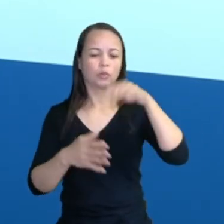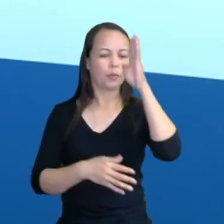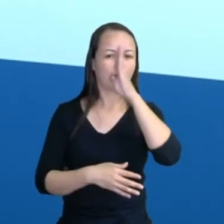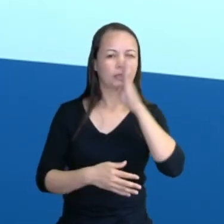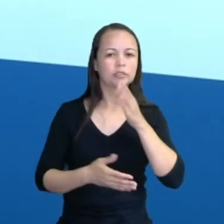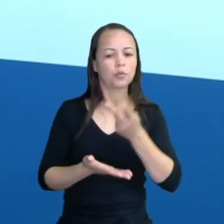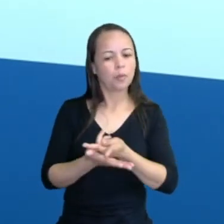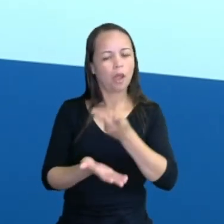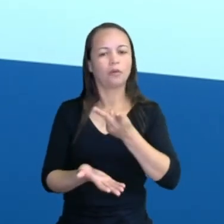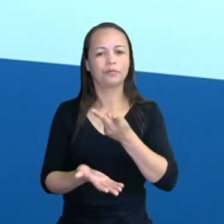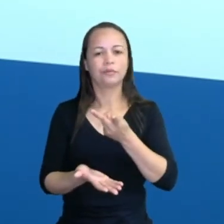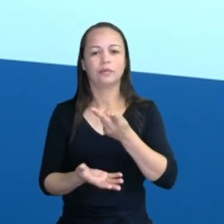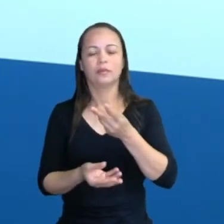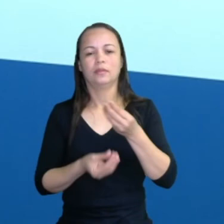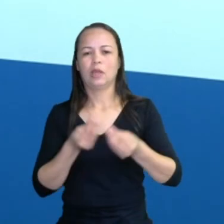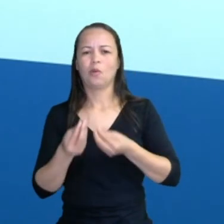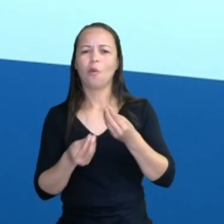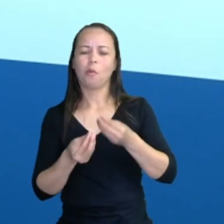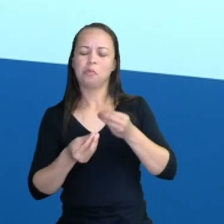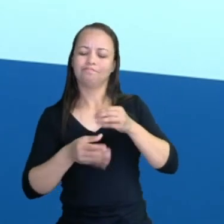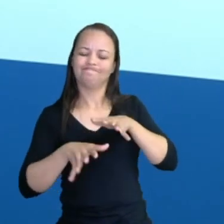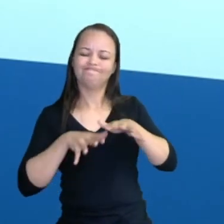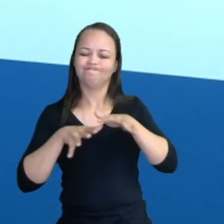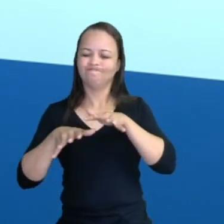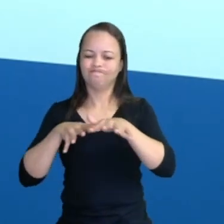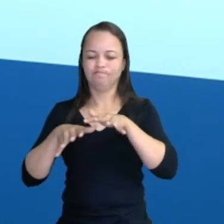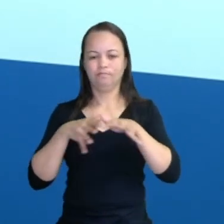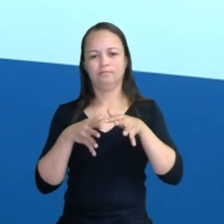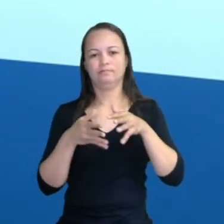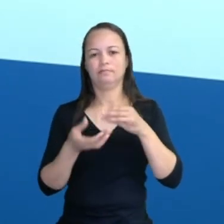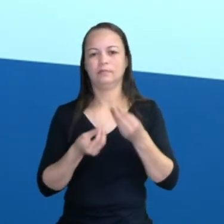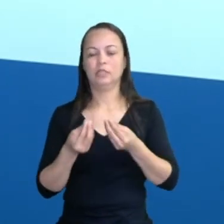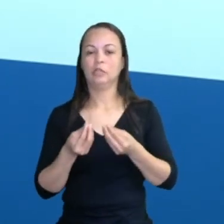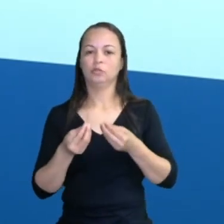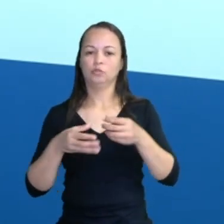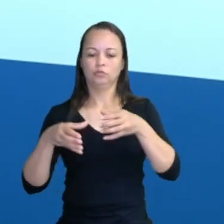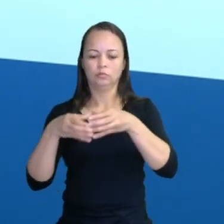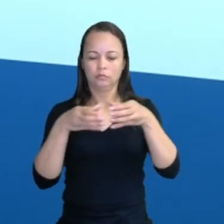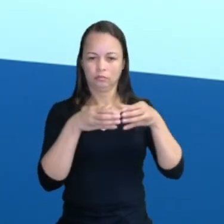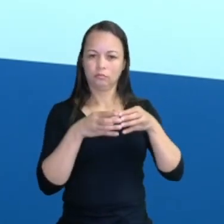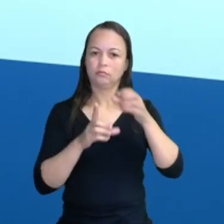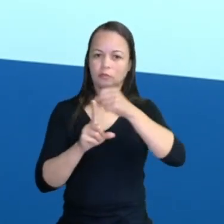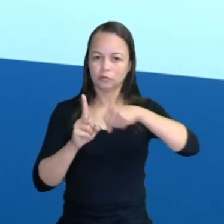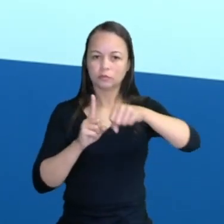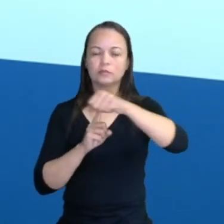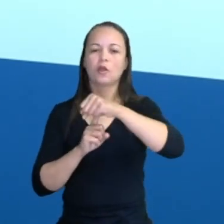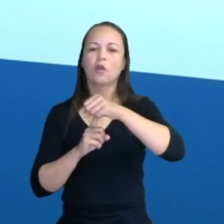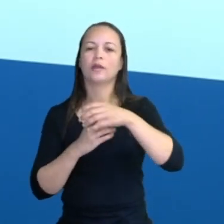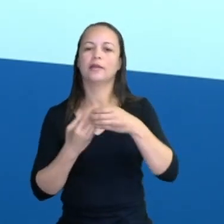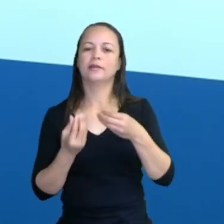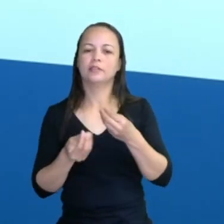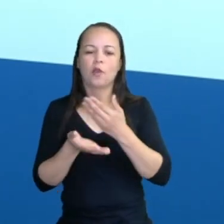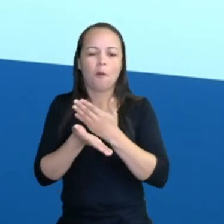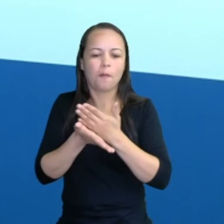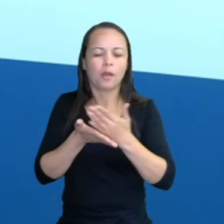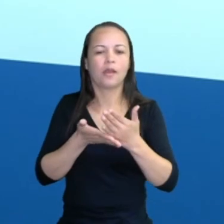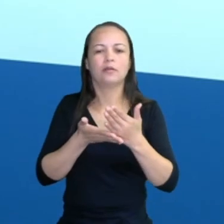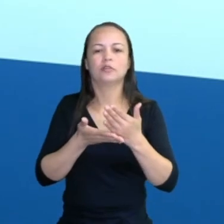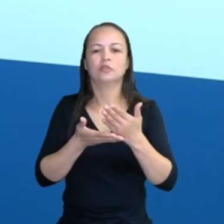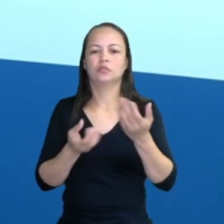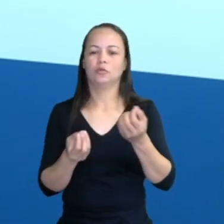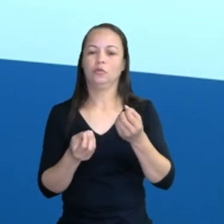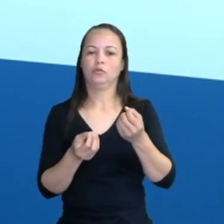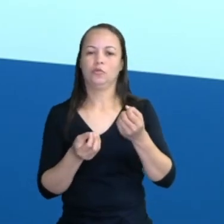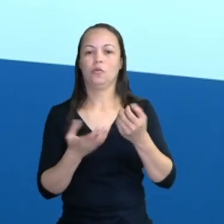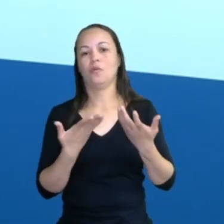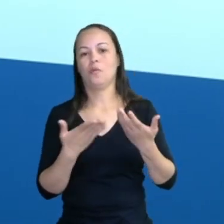como esse movimentar-se dos grupos sociais se deu num passado não